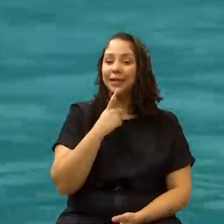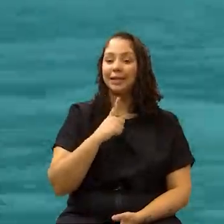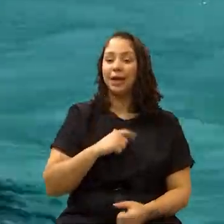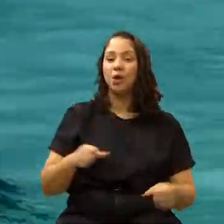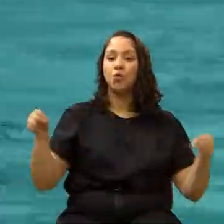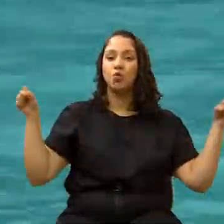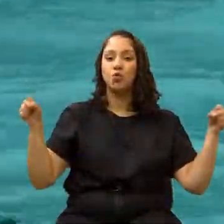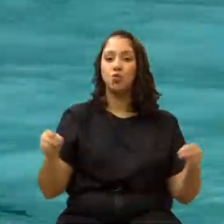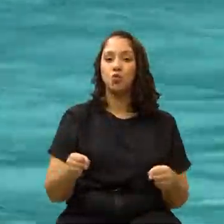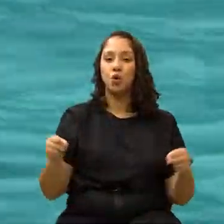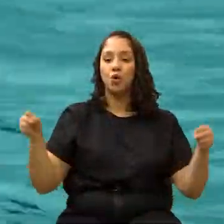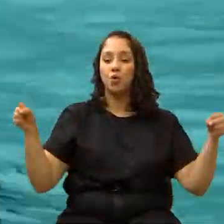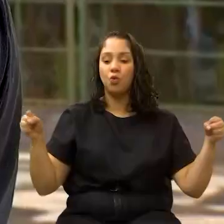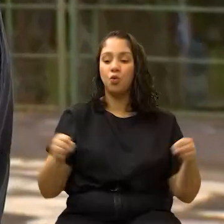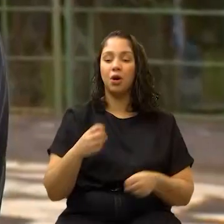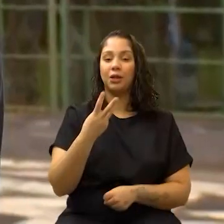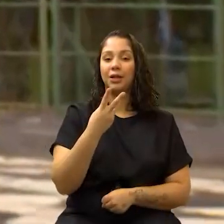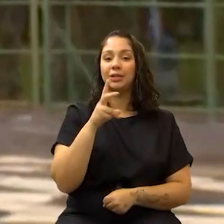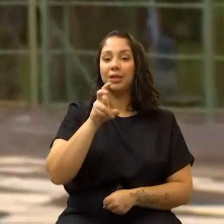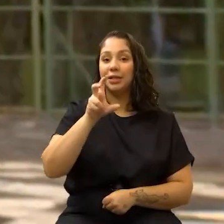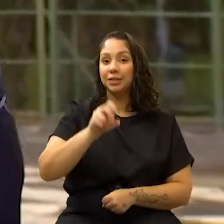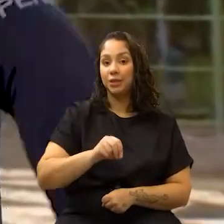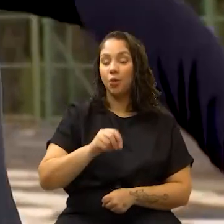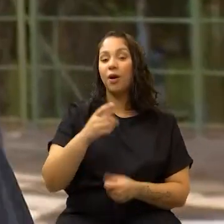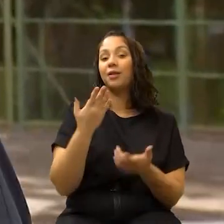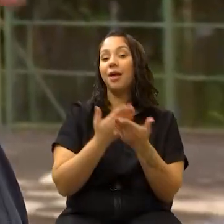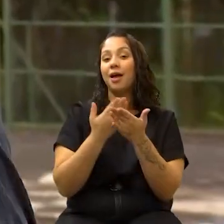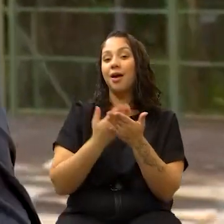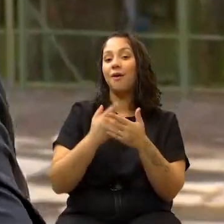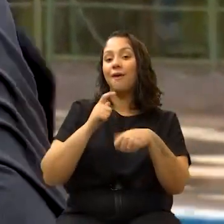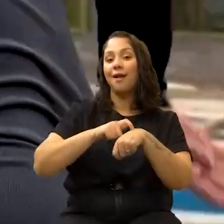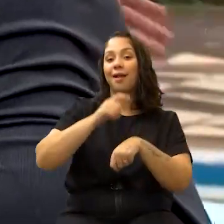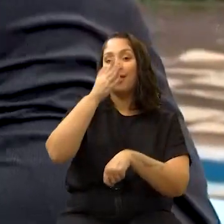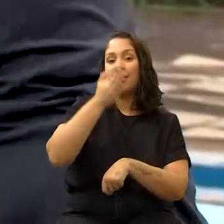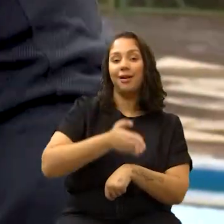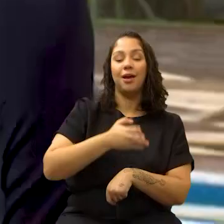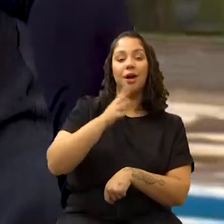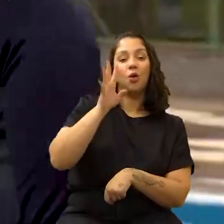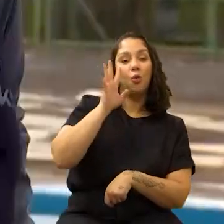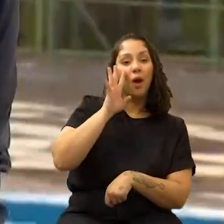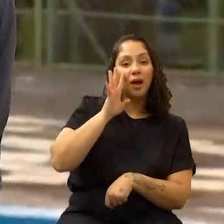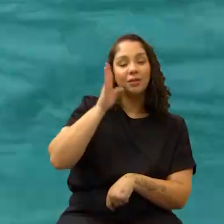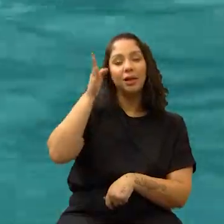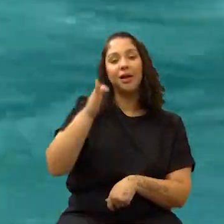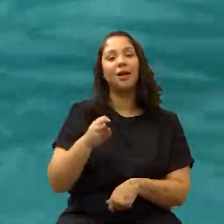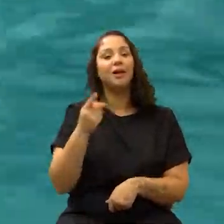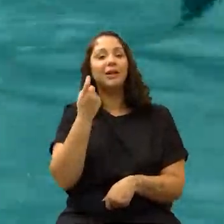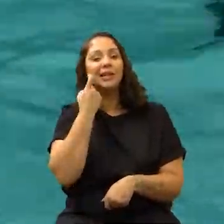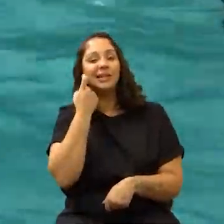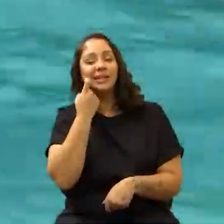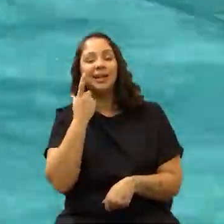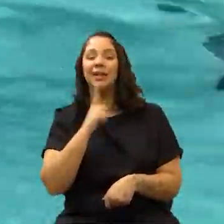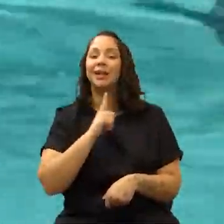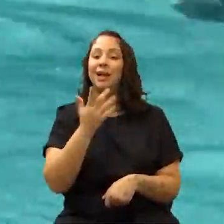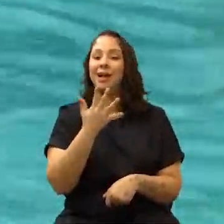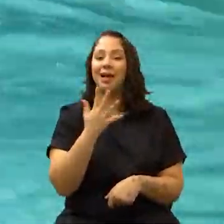Na hidroginástica, o número chega a 350. As aulas acontecem de quarta a sexta-feira, com duração de 50